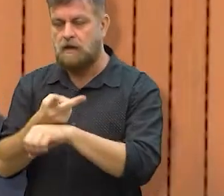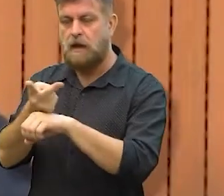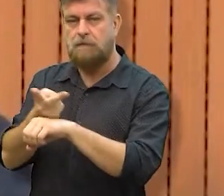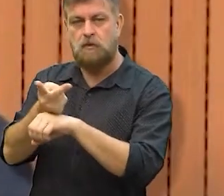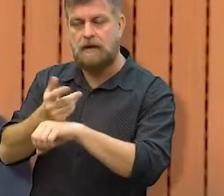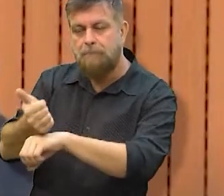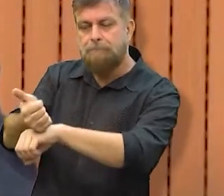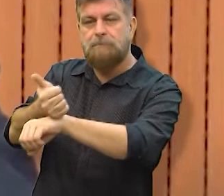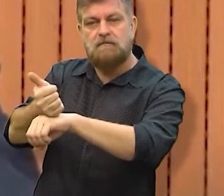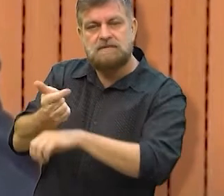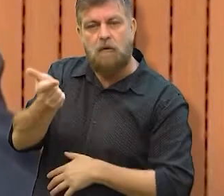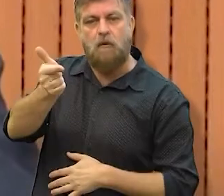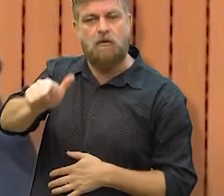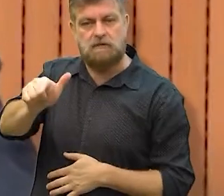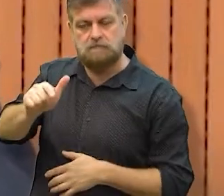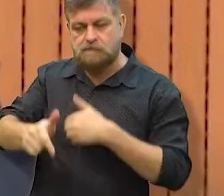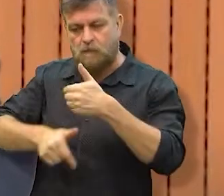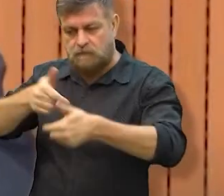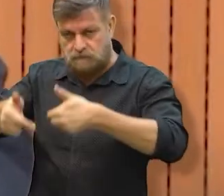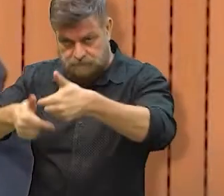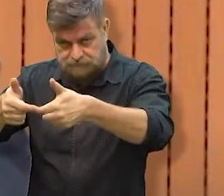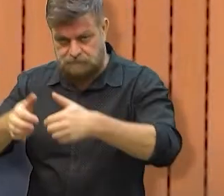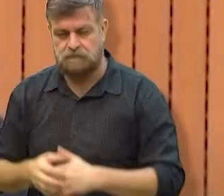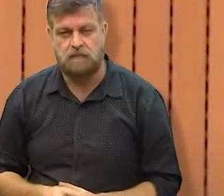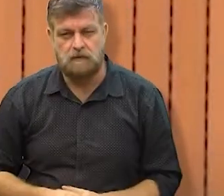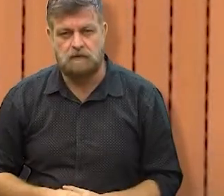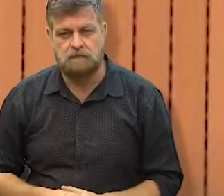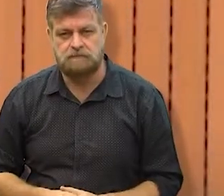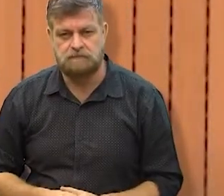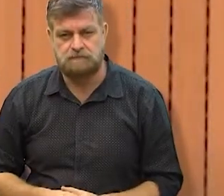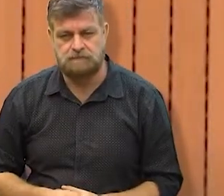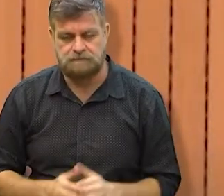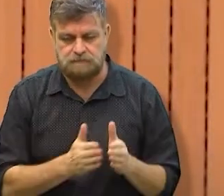e buscar uma outra atividade